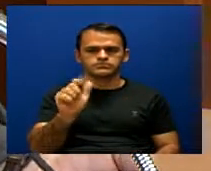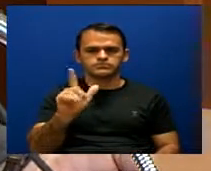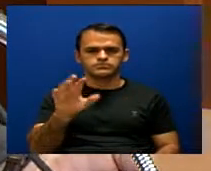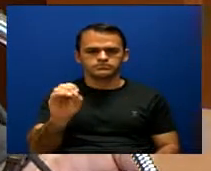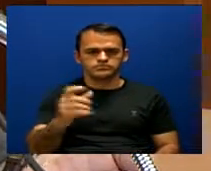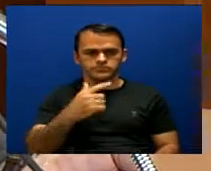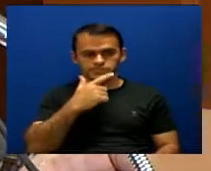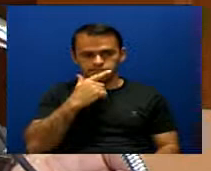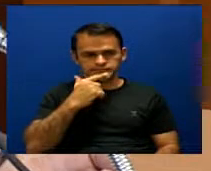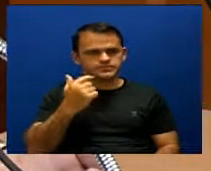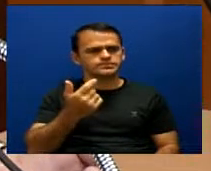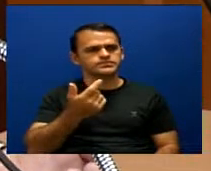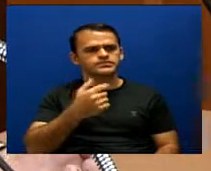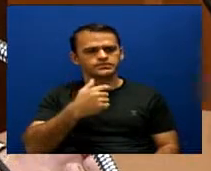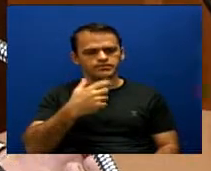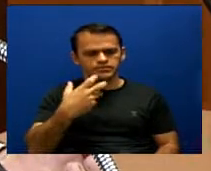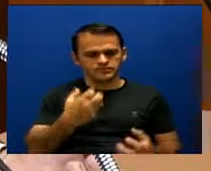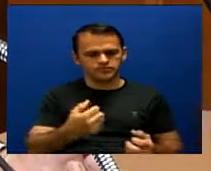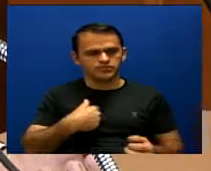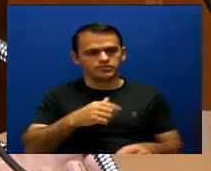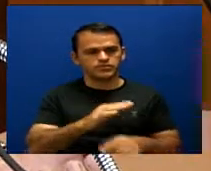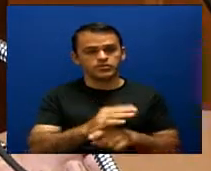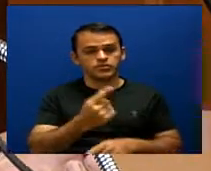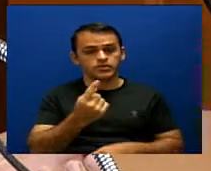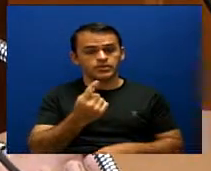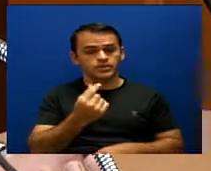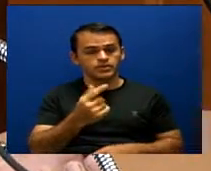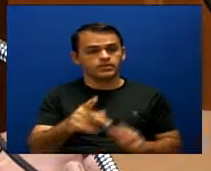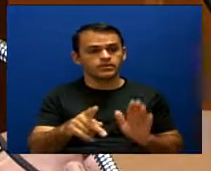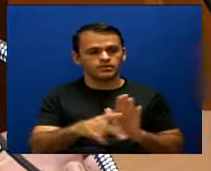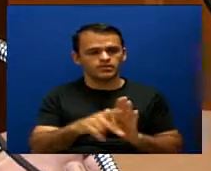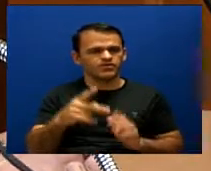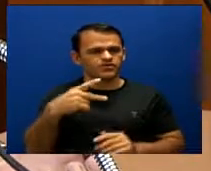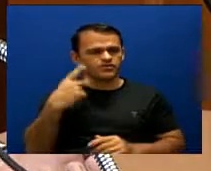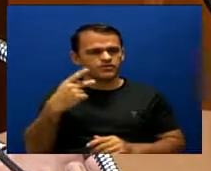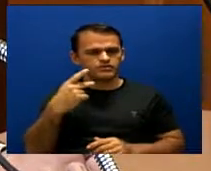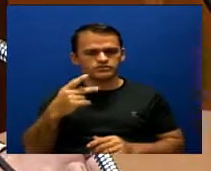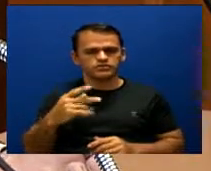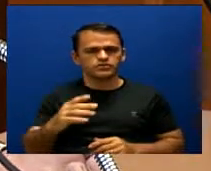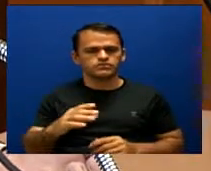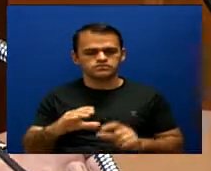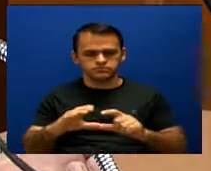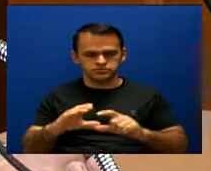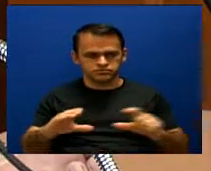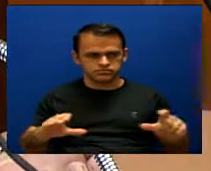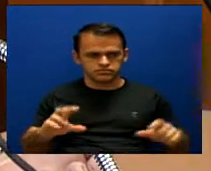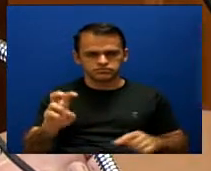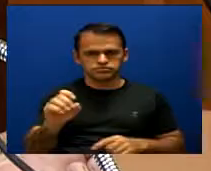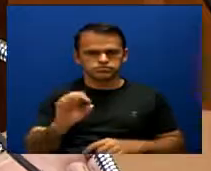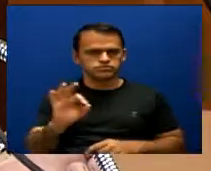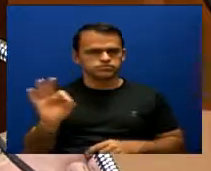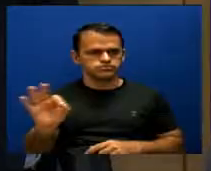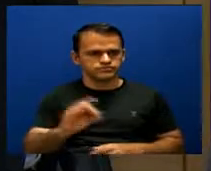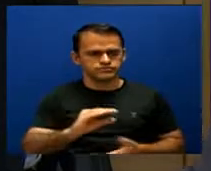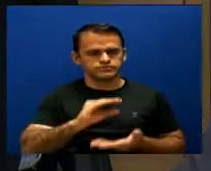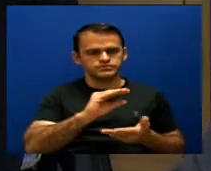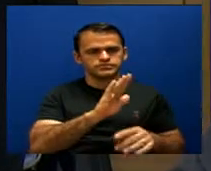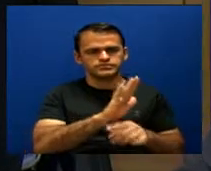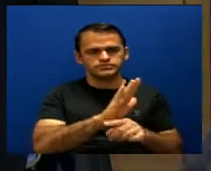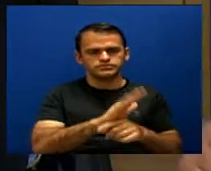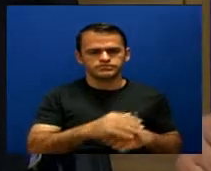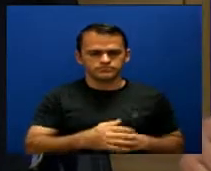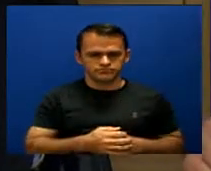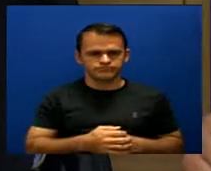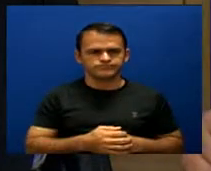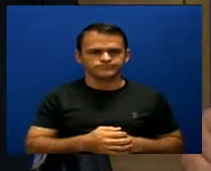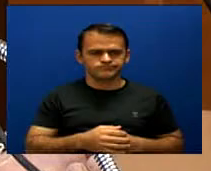E conte comigo com as minhas emendas impositivas. É uma vergonha isso que o senhor nos mostrou. Sorocaba não